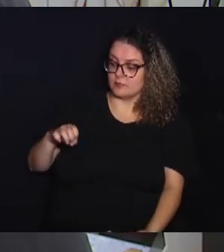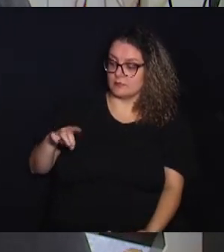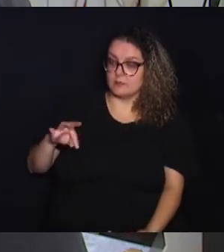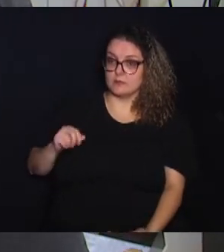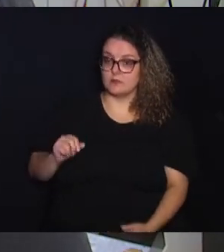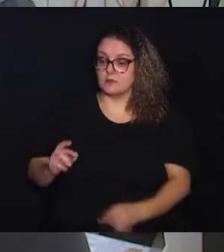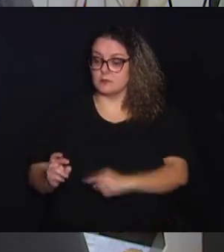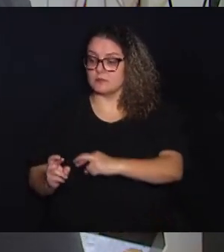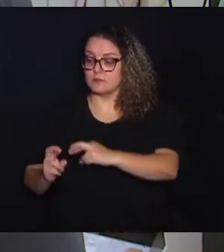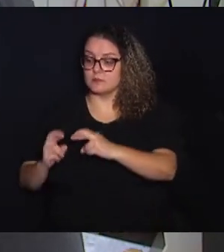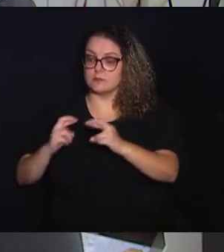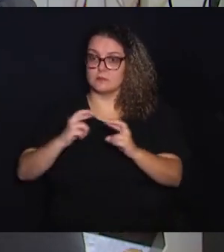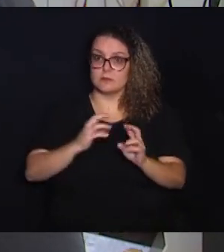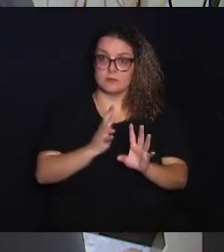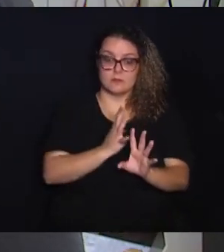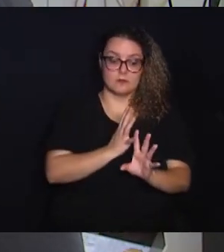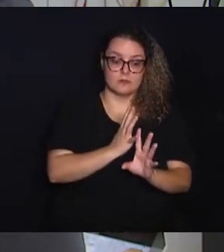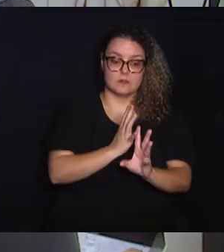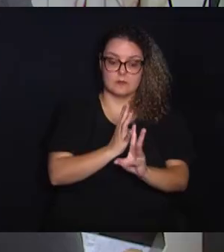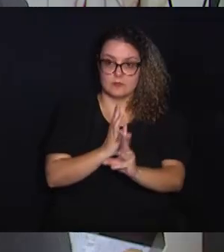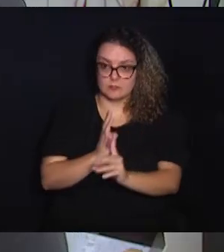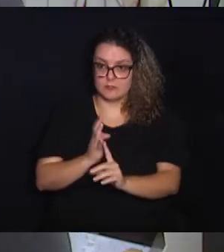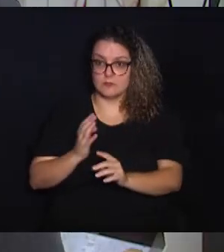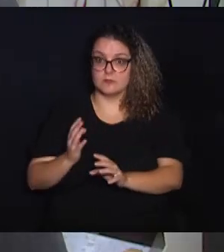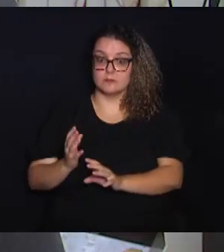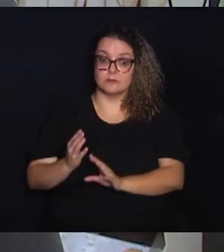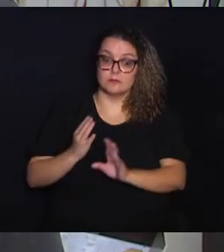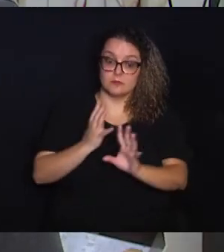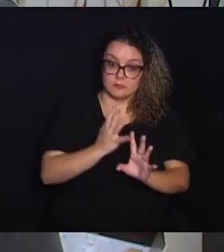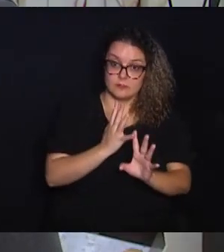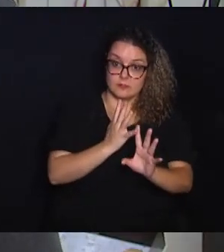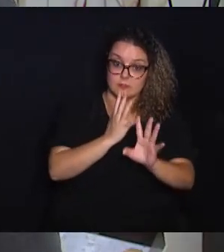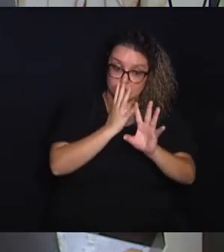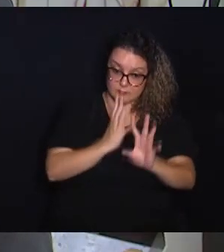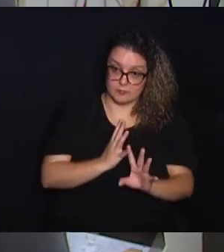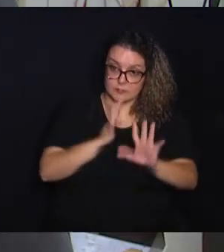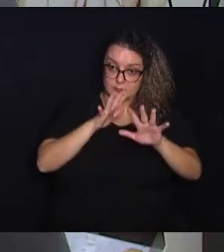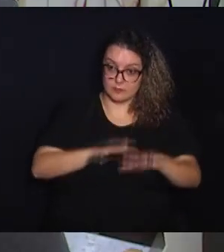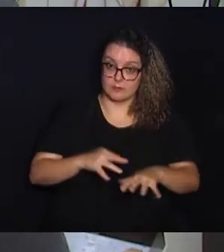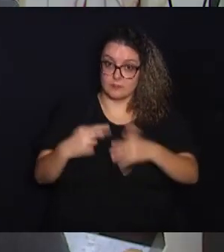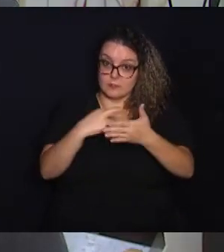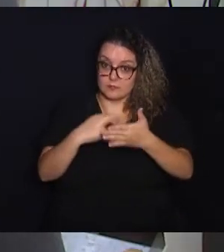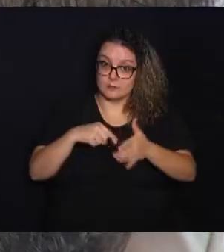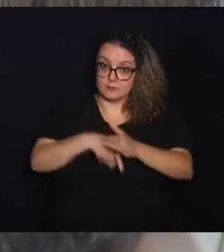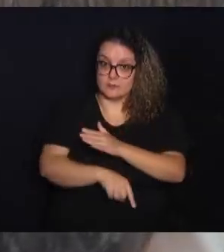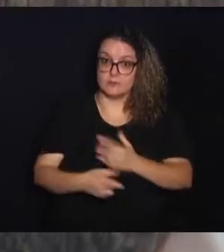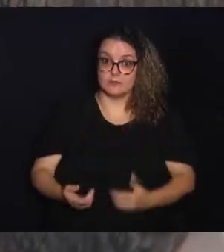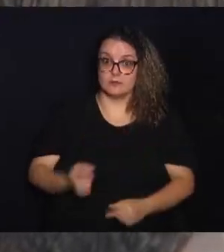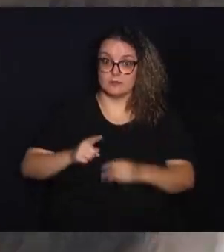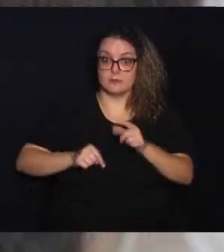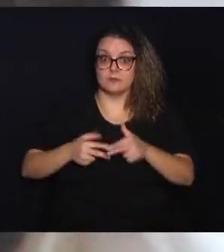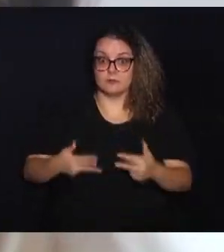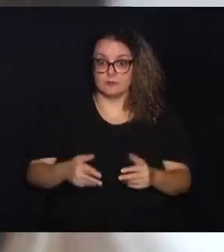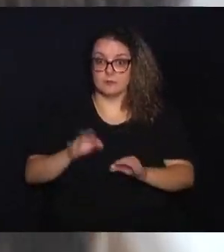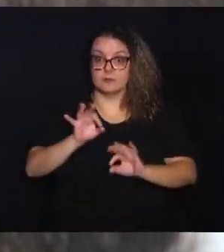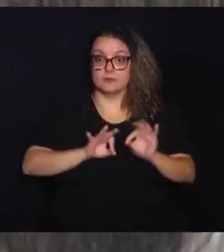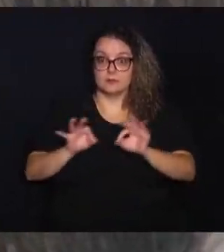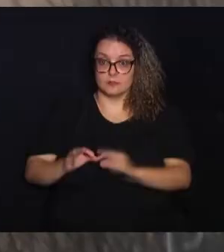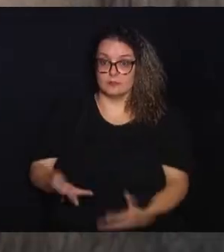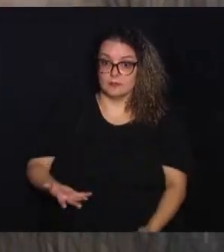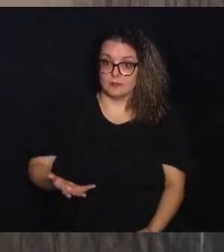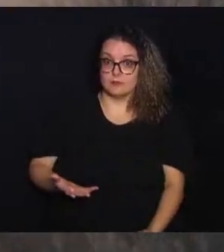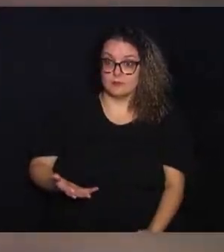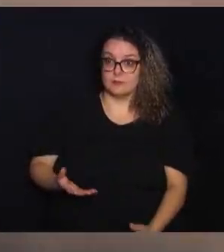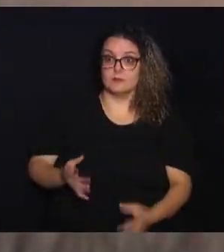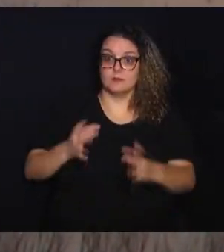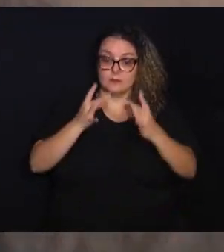e passar adiante apenas aqueles casos que realmente têm que ser mais investigados. O aparelho foi montado